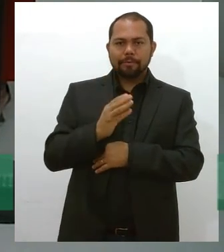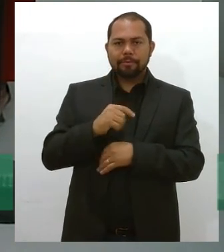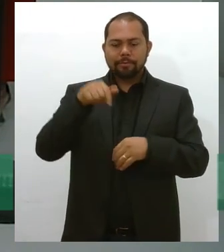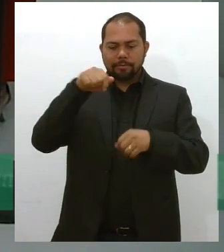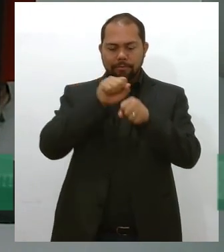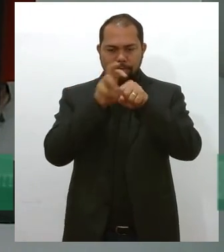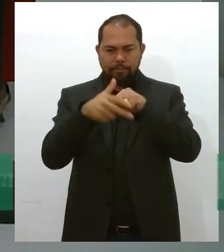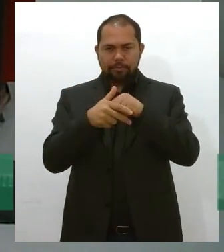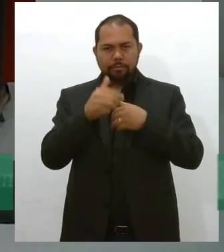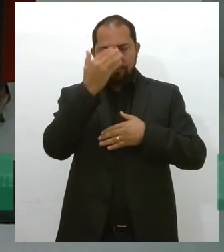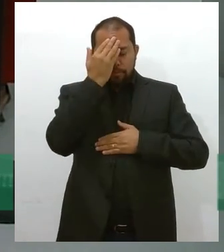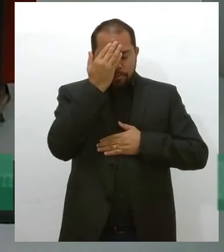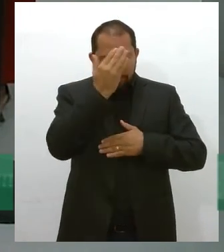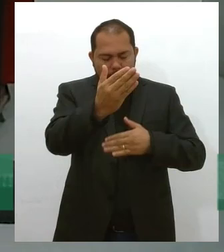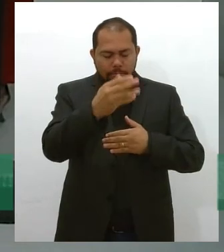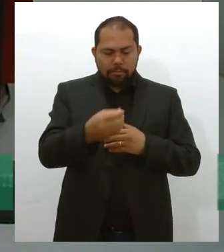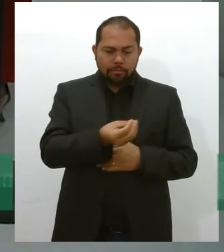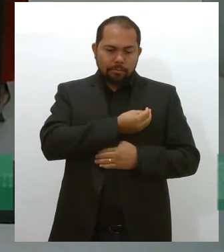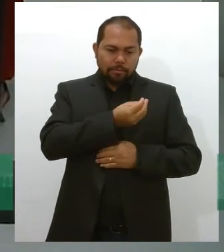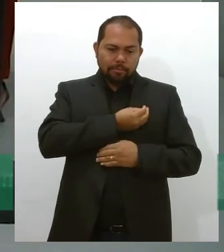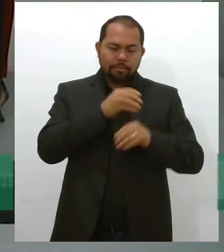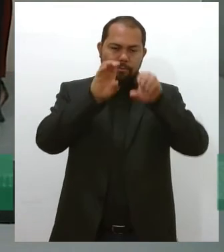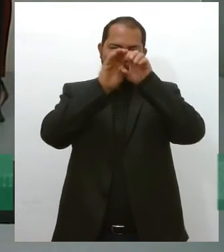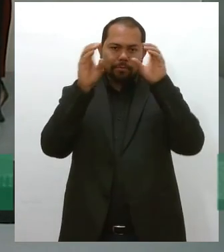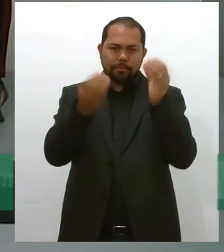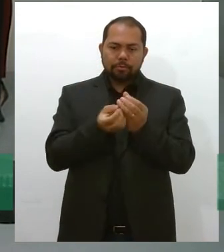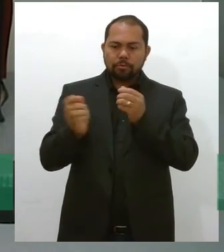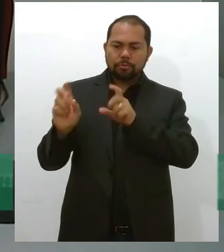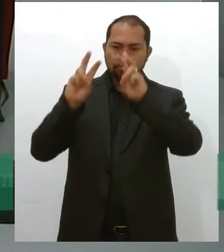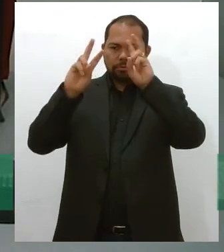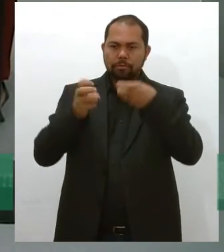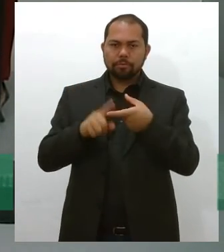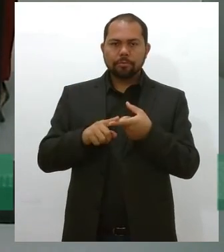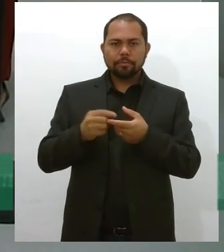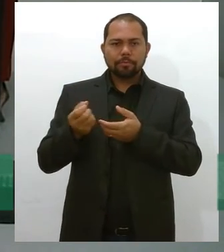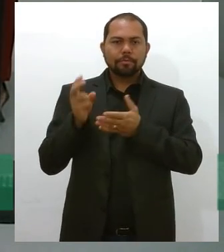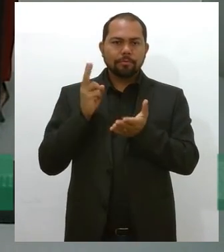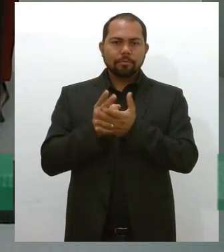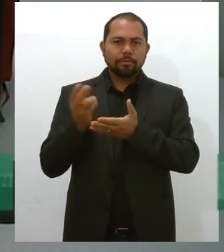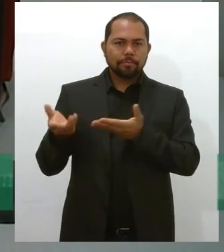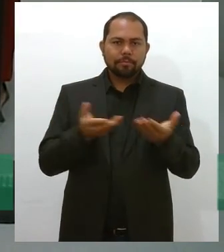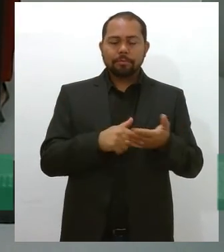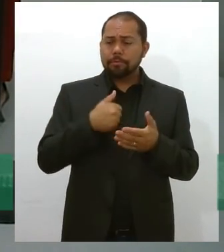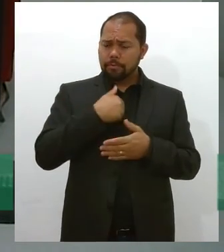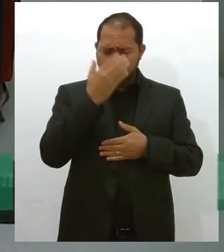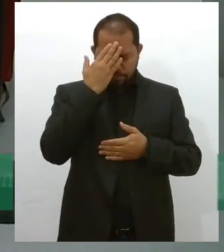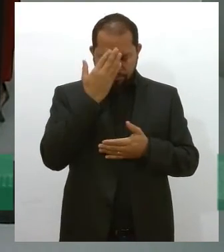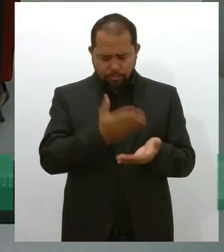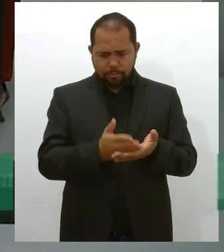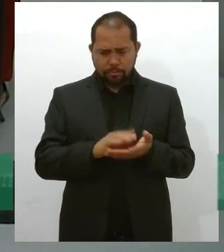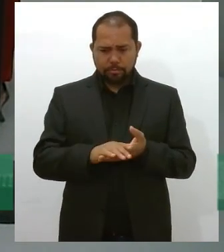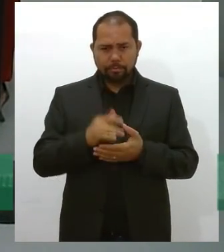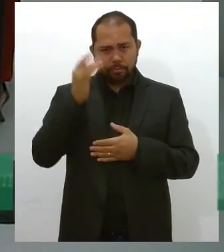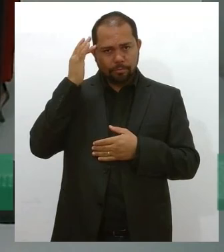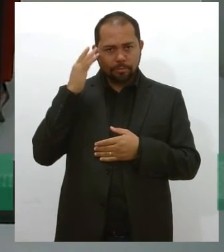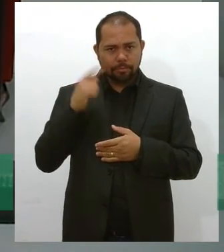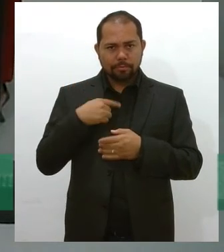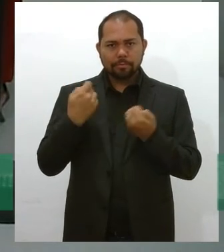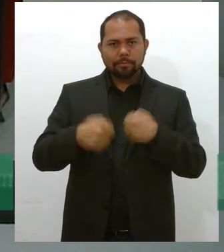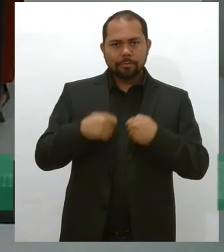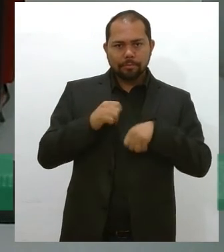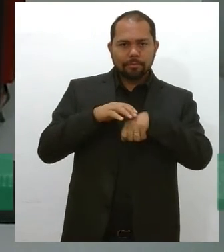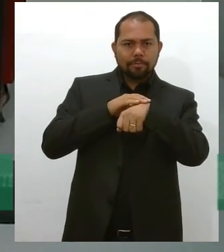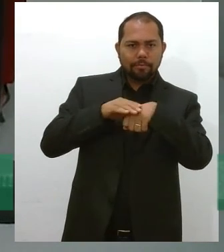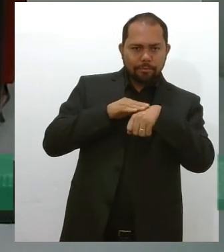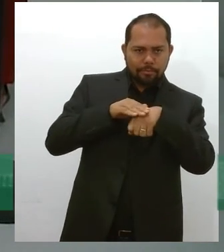aqui no Congresso em Pauta. Seja sempre bem-vinda. Eu que agradeço e acho que a gente tem que fazer isso mesmo, tem que conversar sobre essas